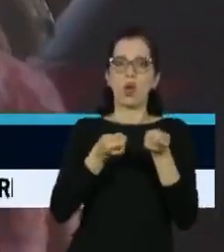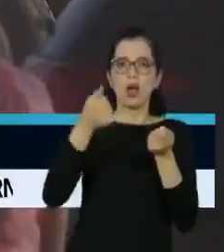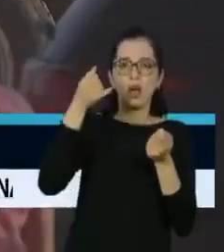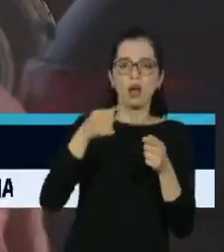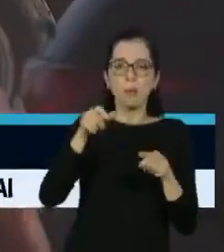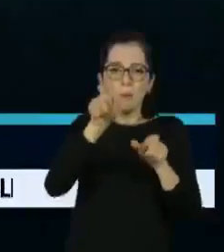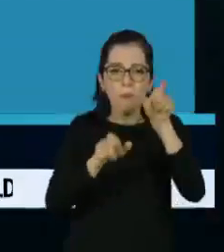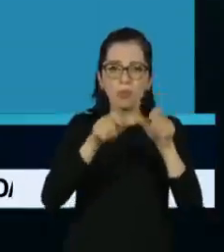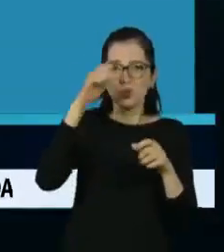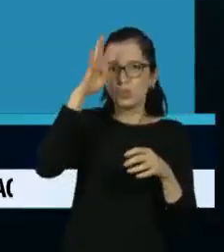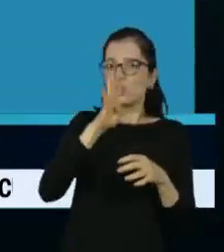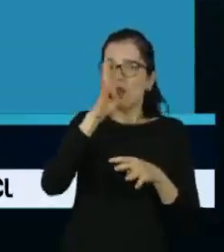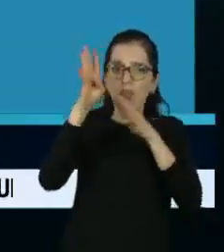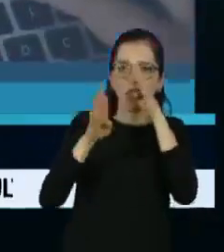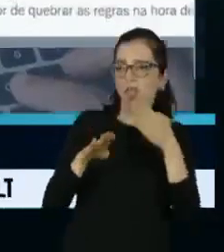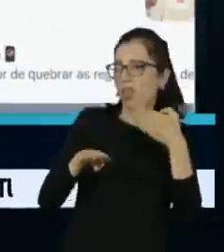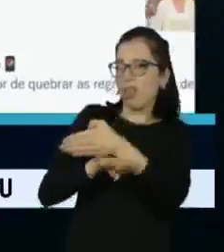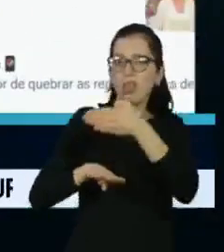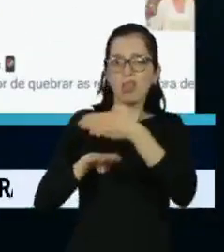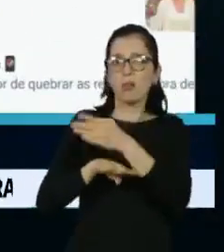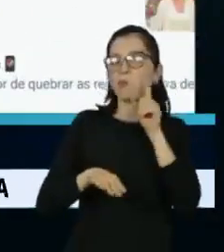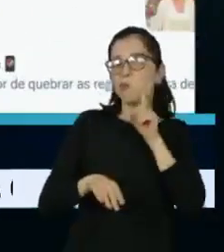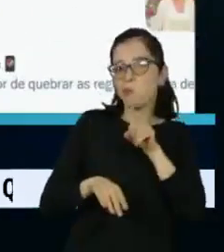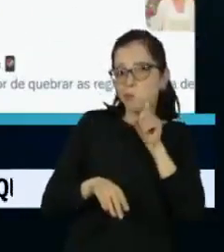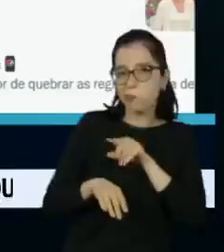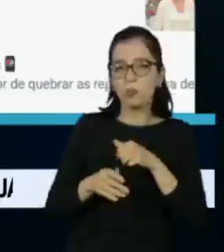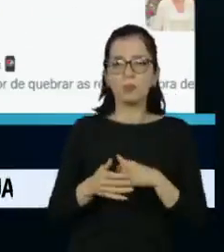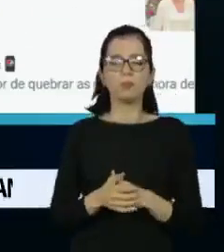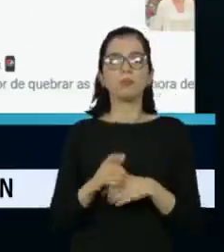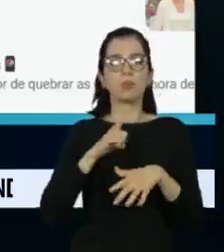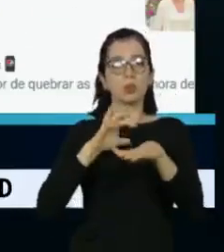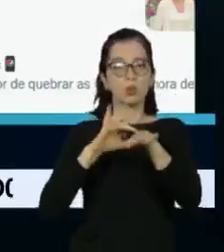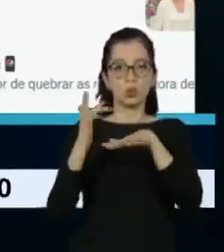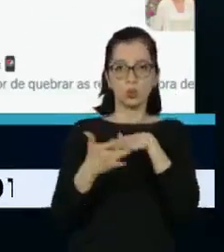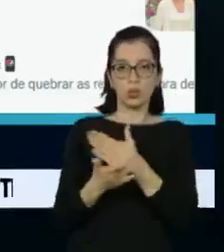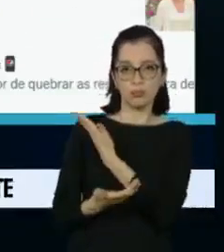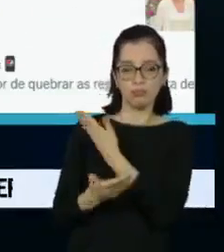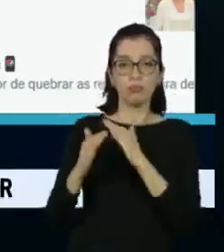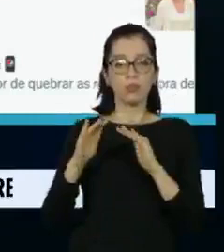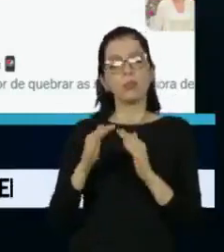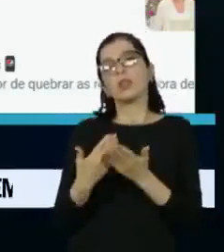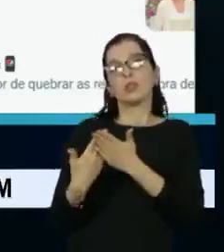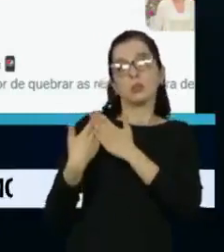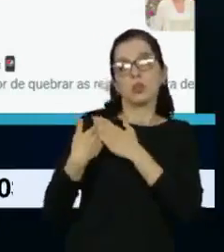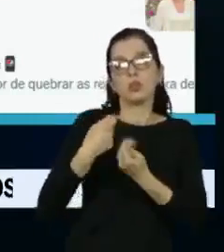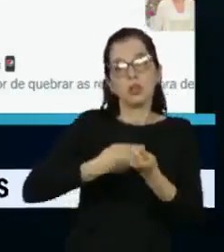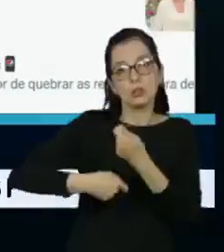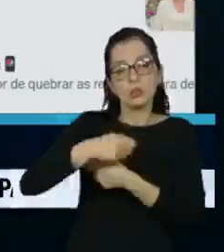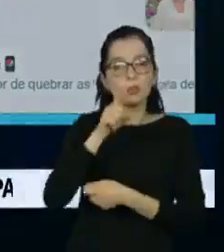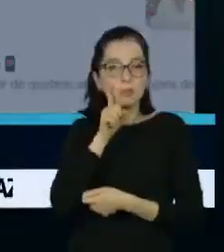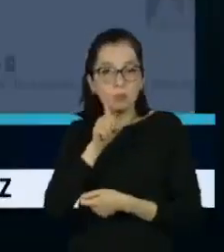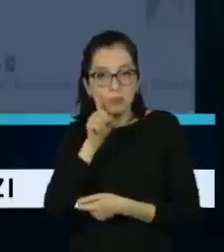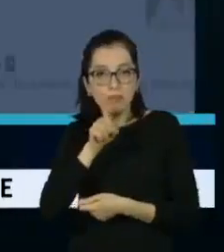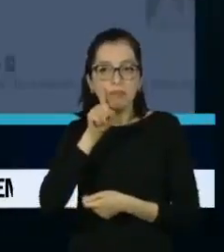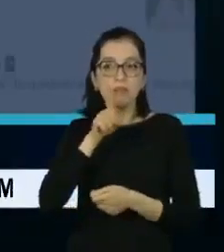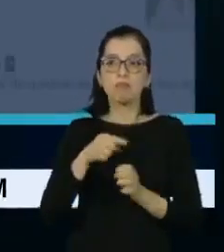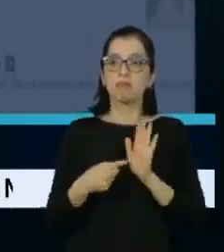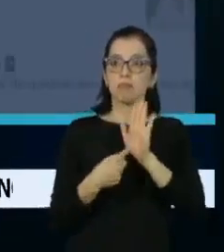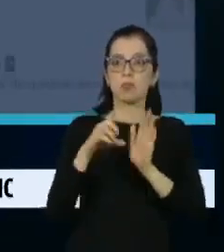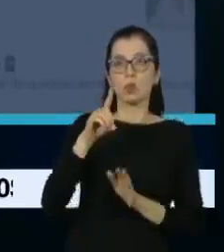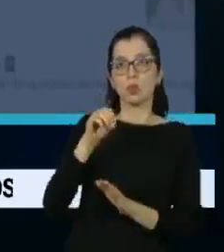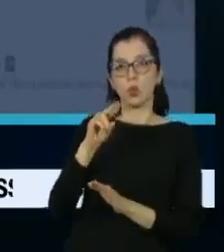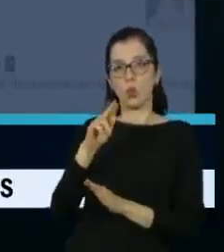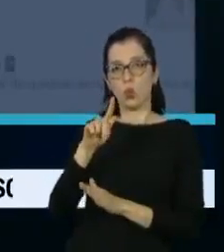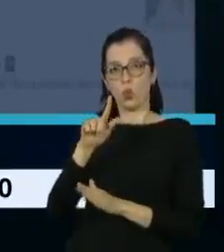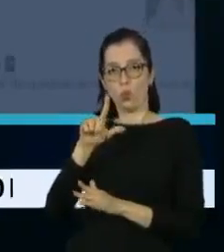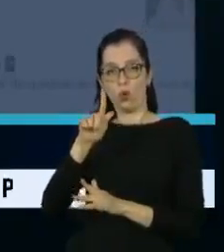país norte-americano. Numa rede social, o encarregado de negócios dos Estados Unidos no Brasil, Douglas Coneff, disse que a migração